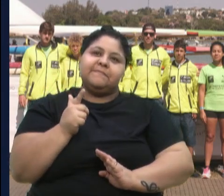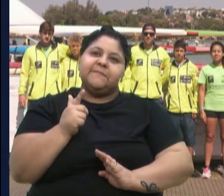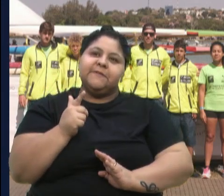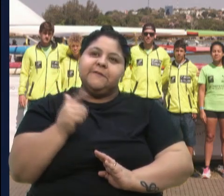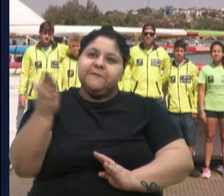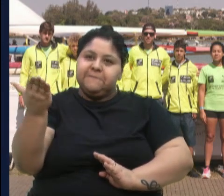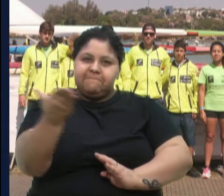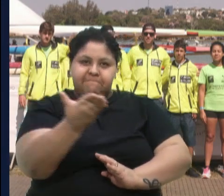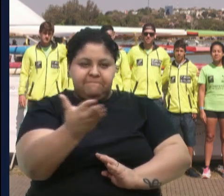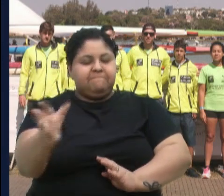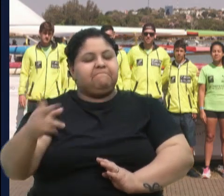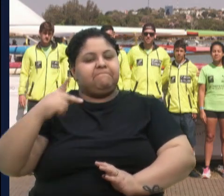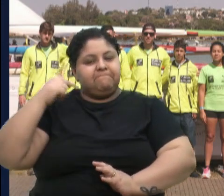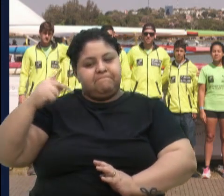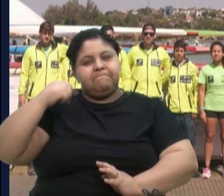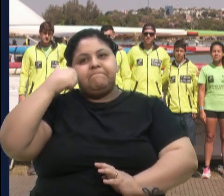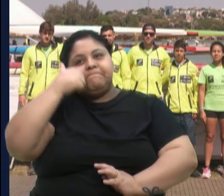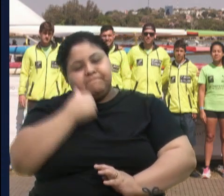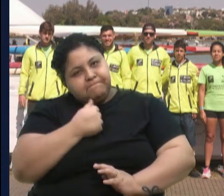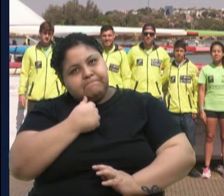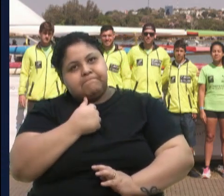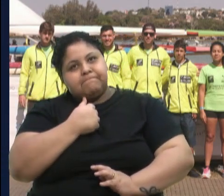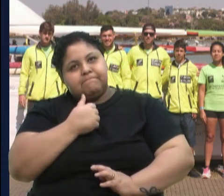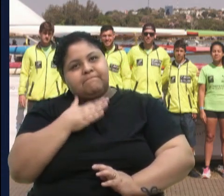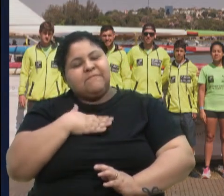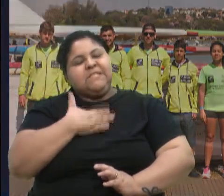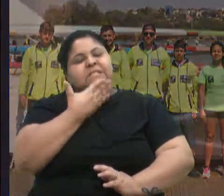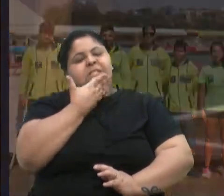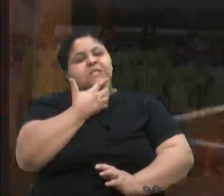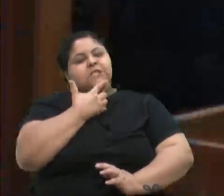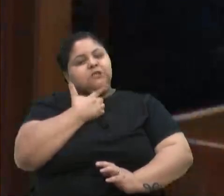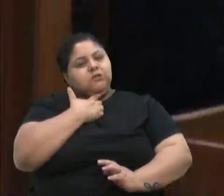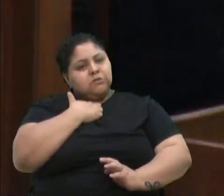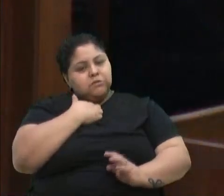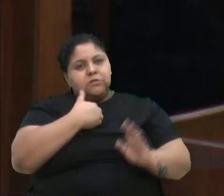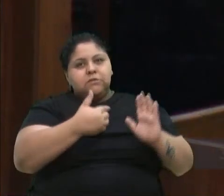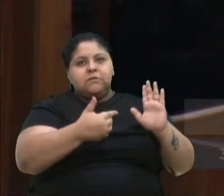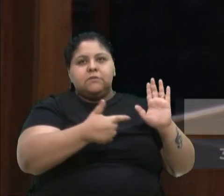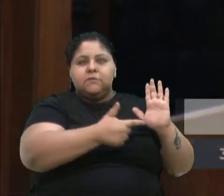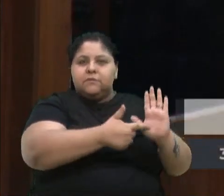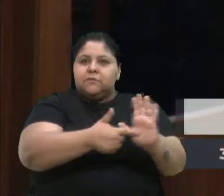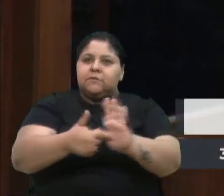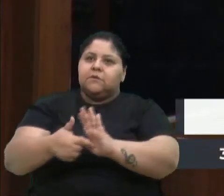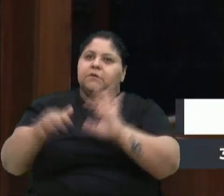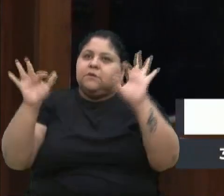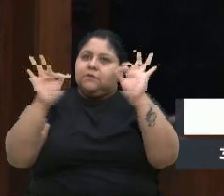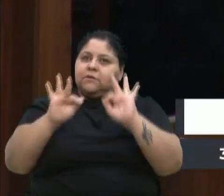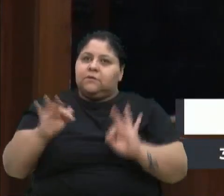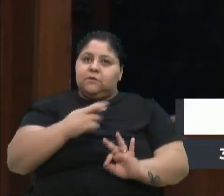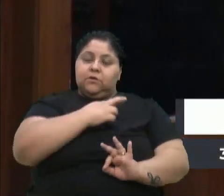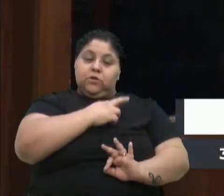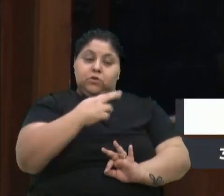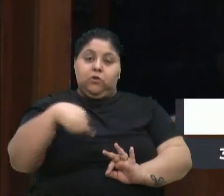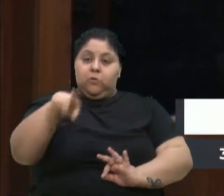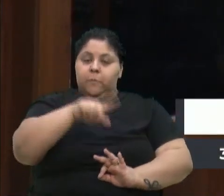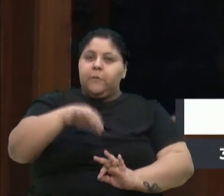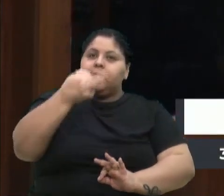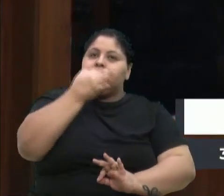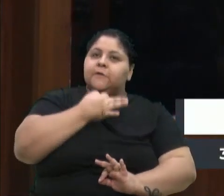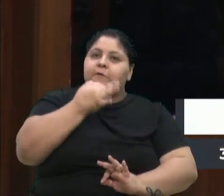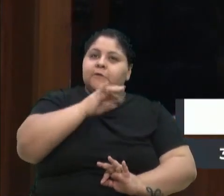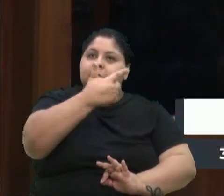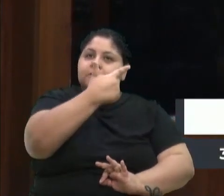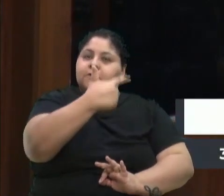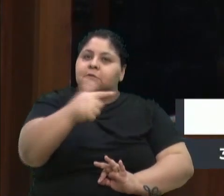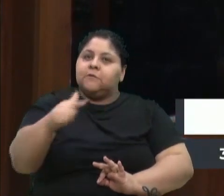Senhores e senhoras vereadores, gostaria de registrar nossa alegria em poder levar o nome da nossa cidade novamente